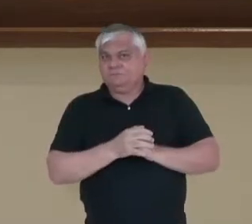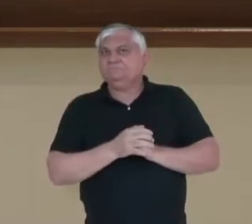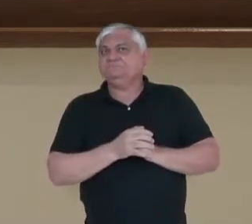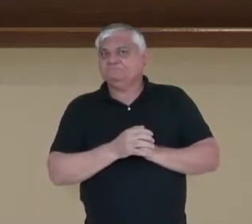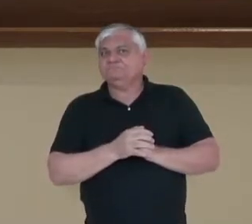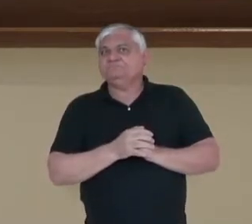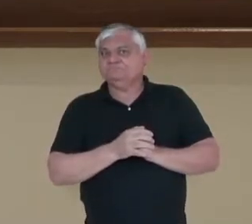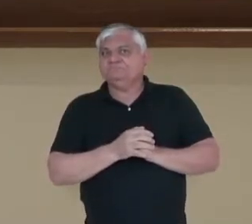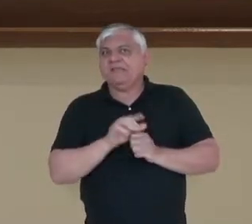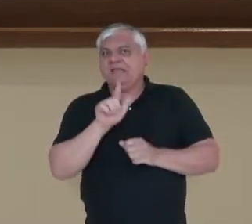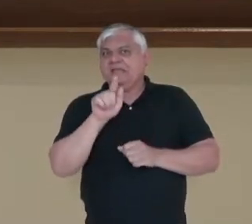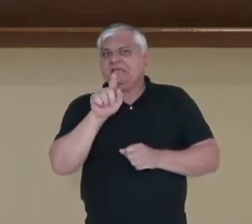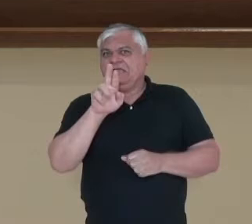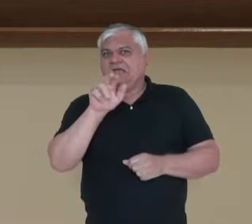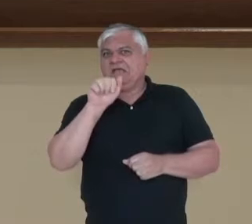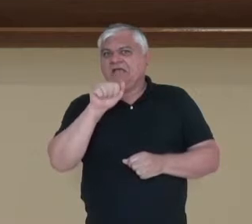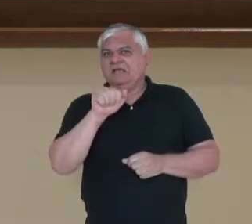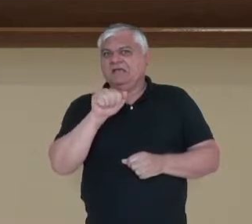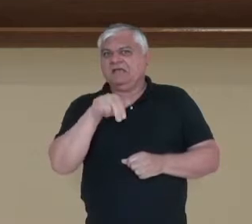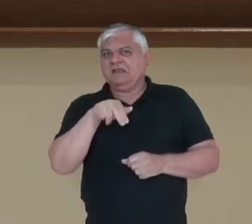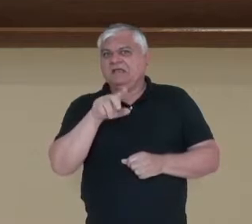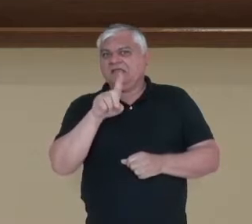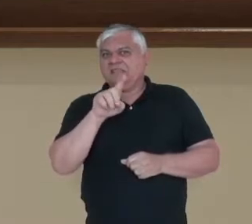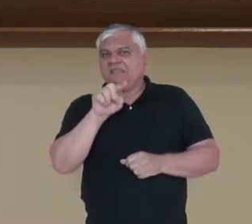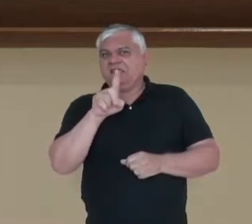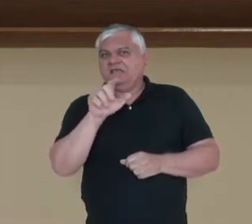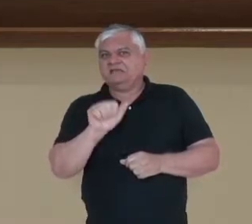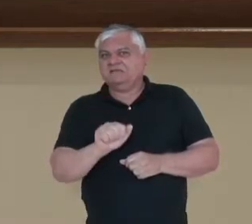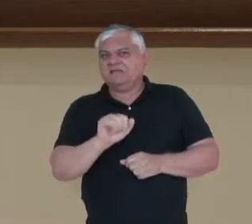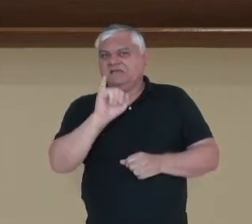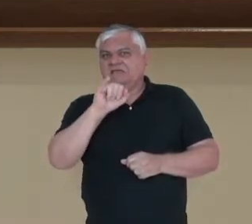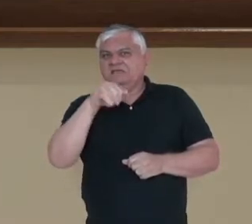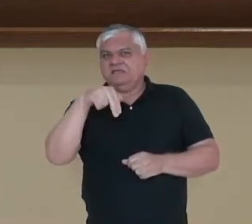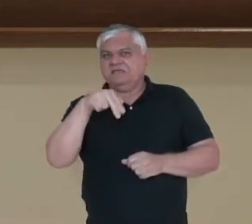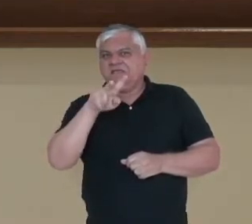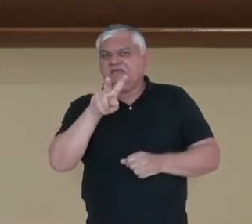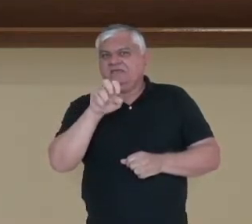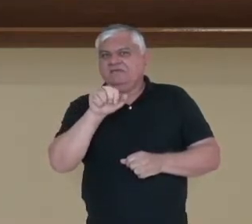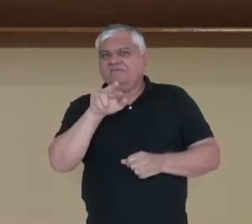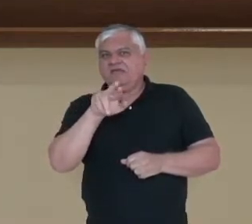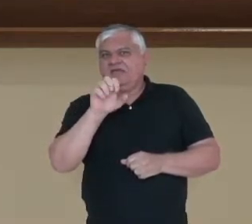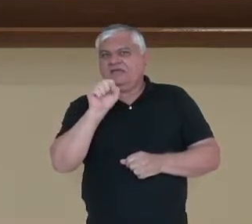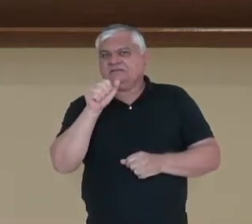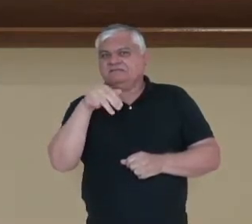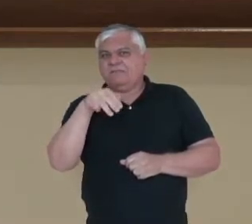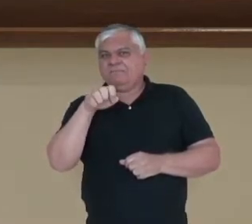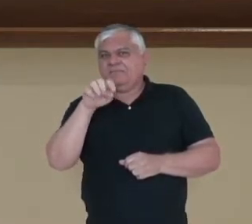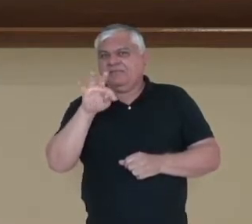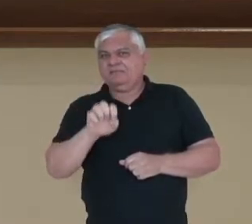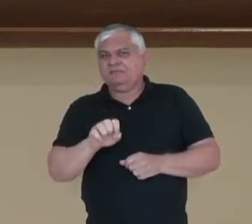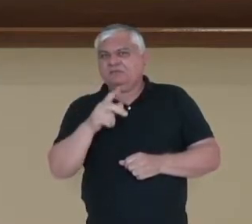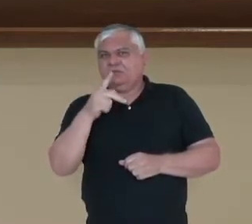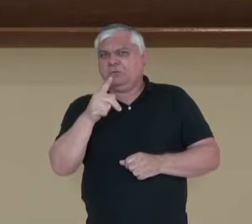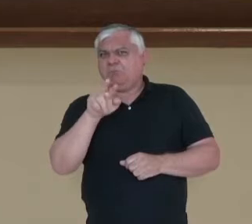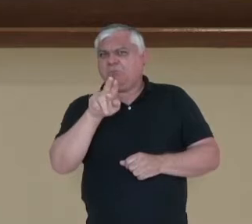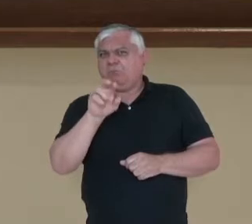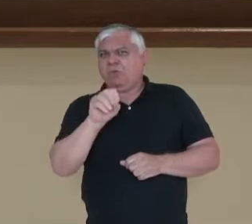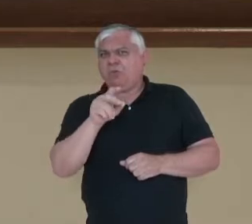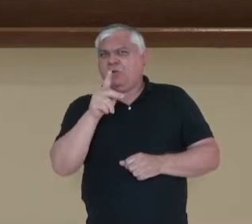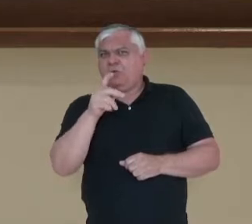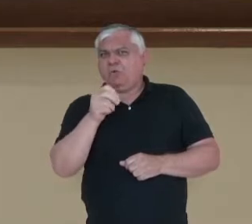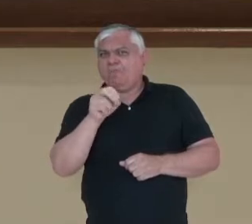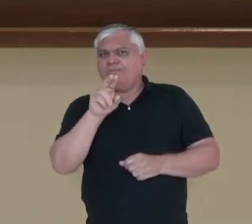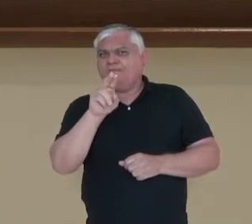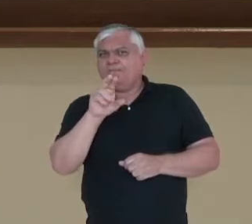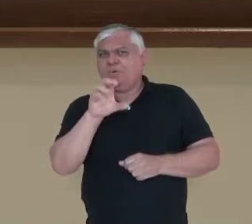sobre as grandezas inversamente proporcionais. Isso mesmo, não confundam as